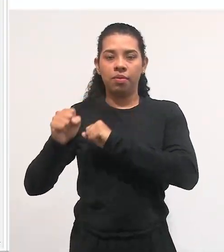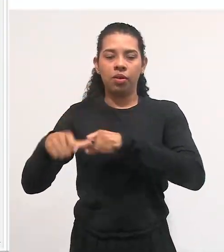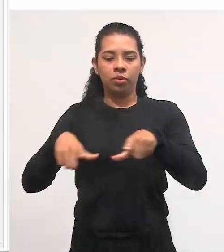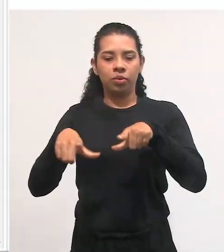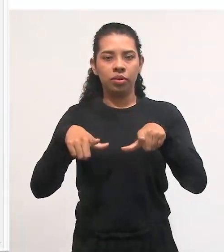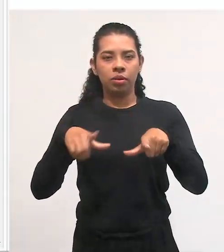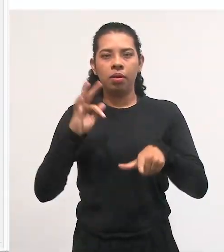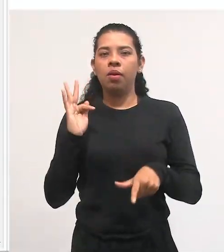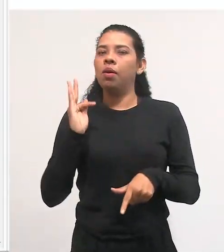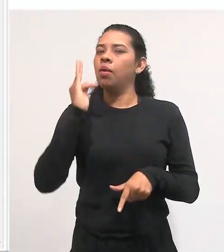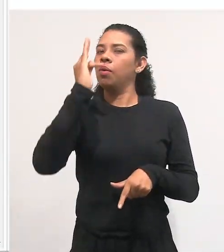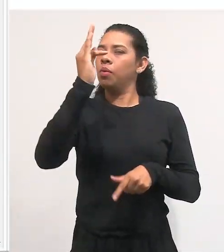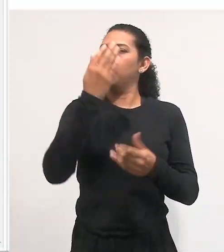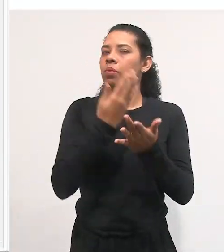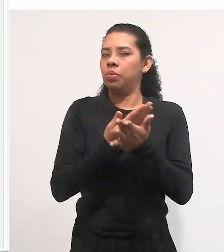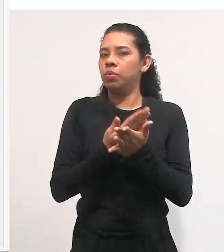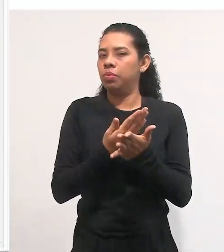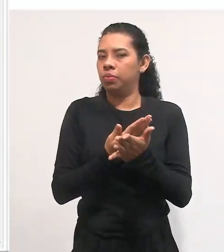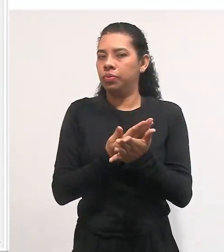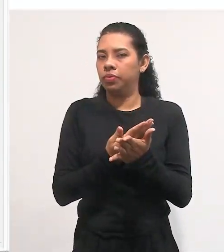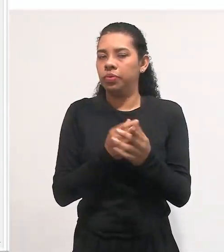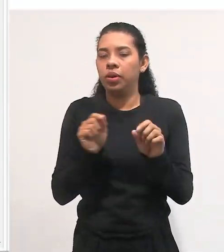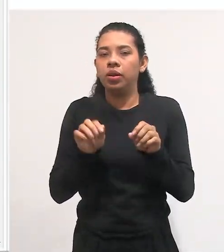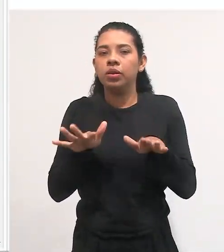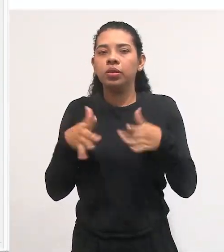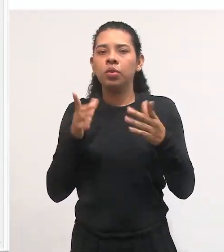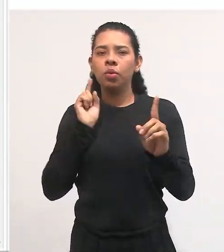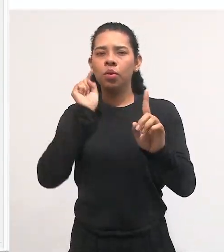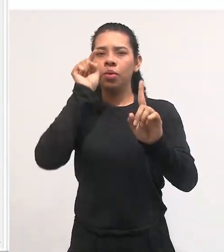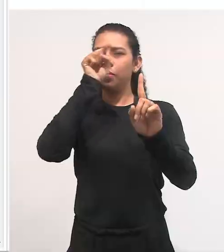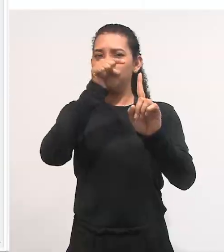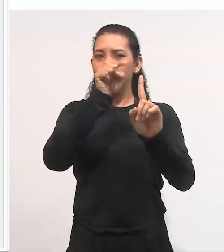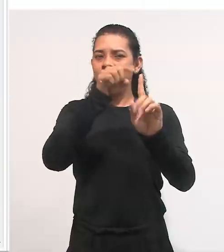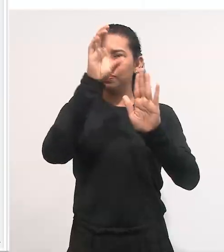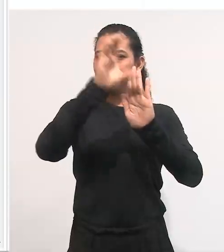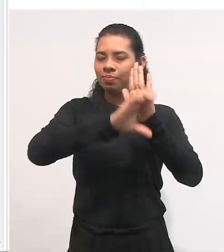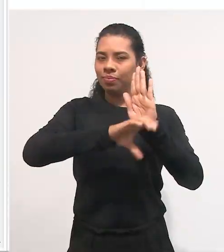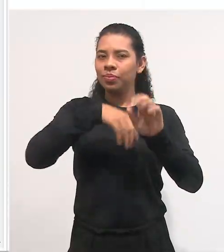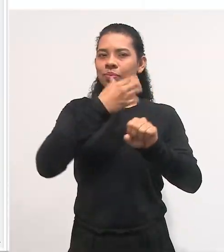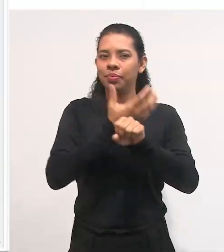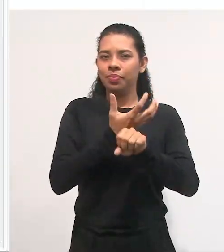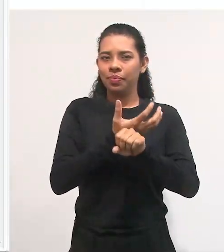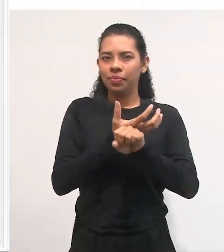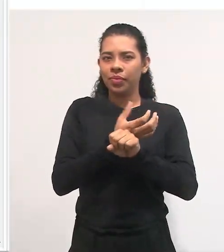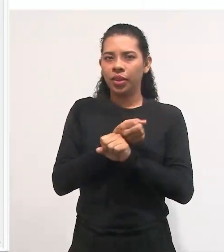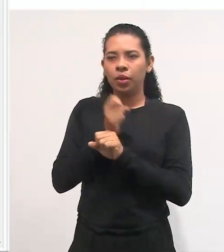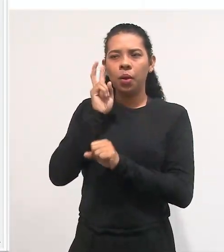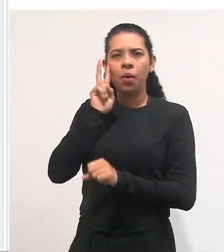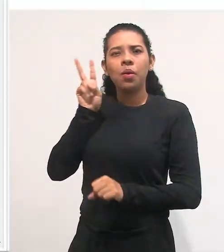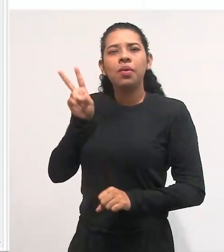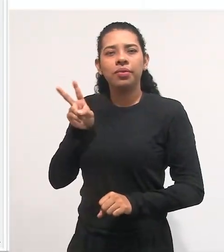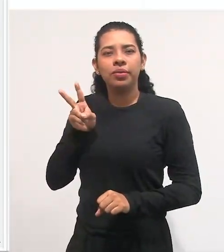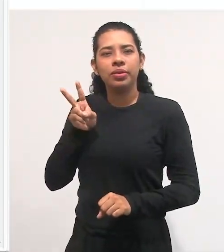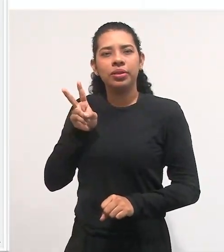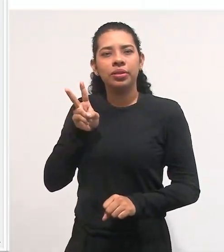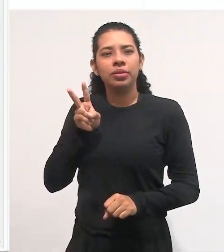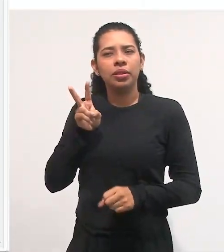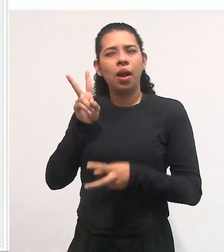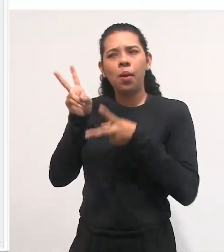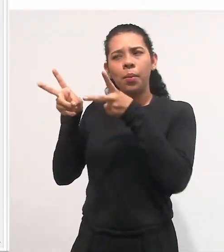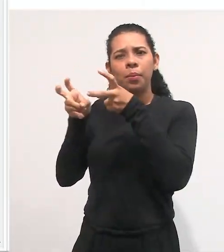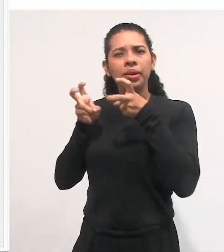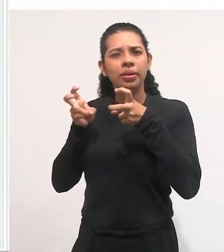estudos posteriores. Portanto, qual que é a perspectiva aqui de currículo que a gente vê? A perspectiva de currículo é